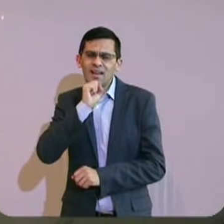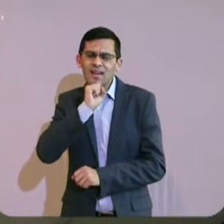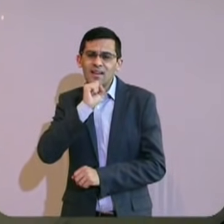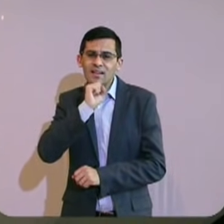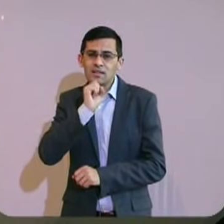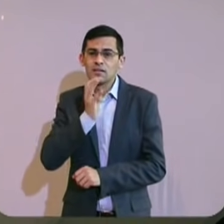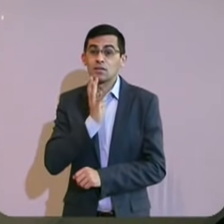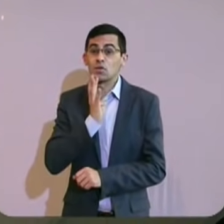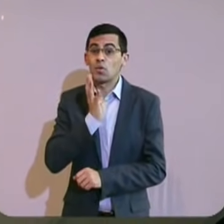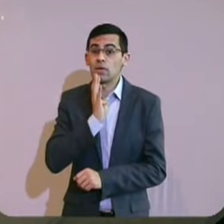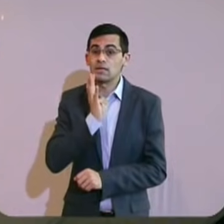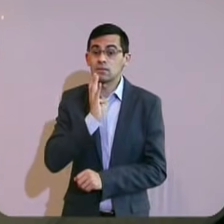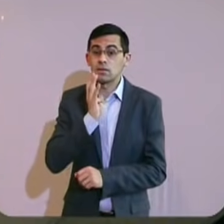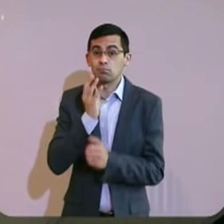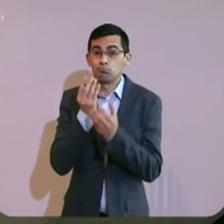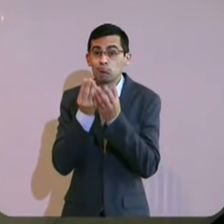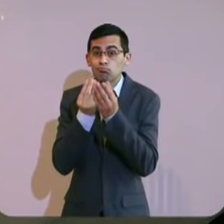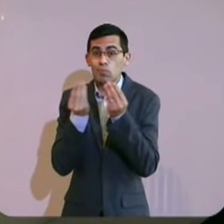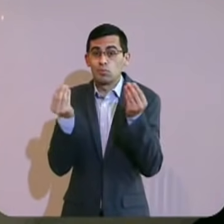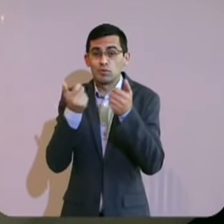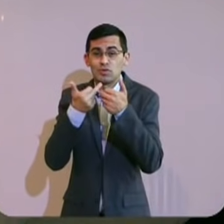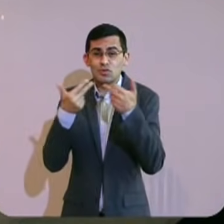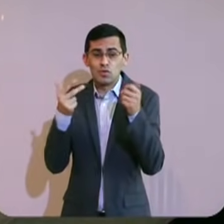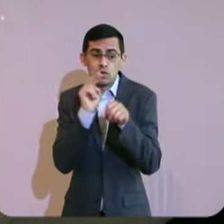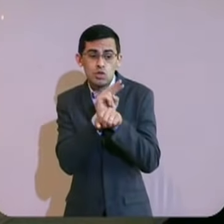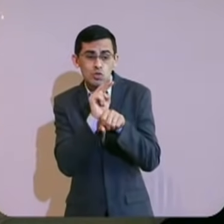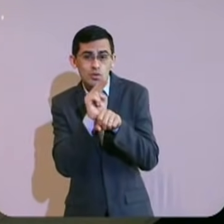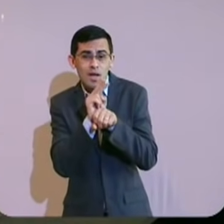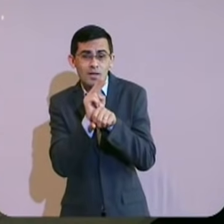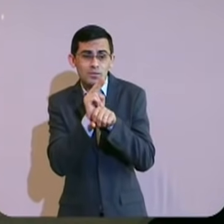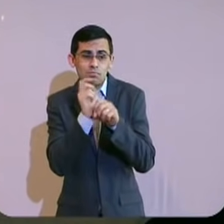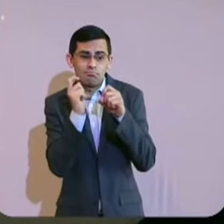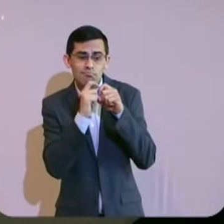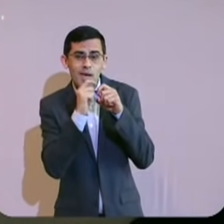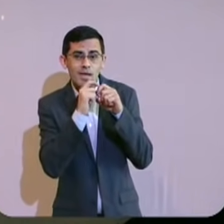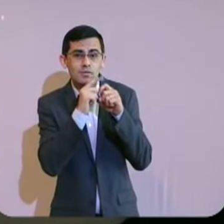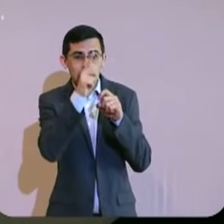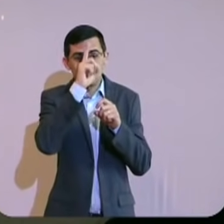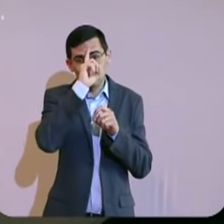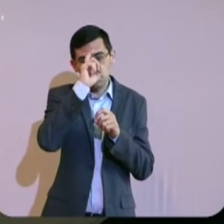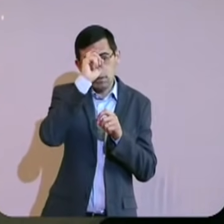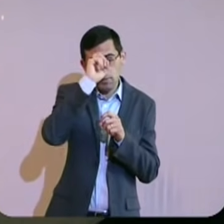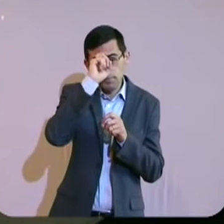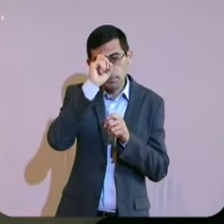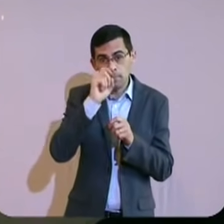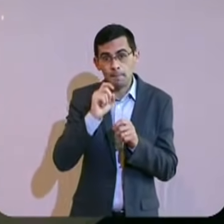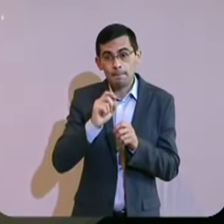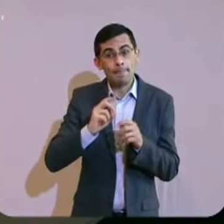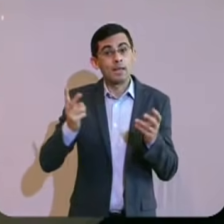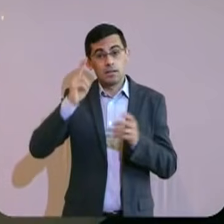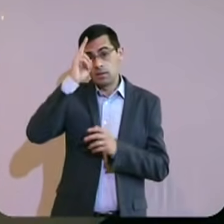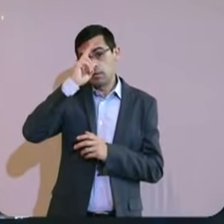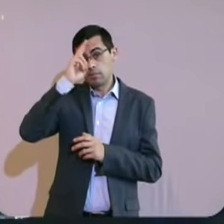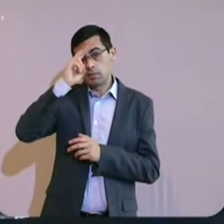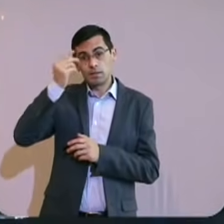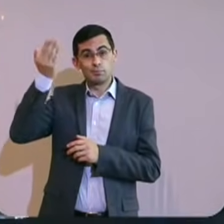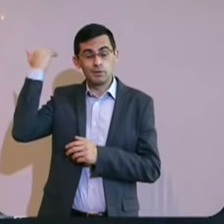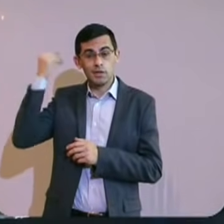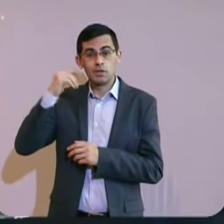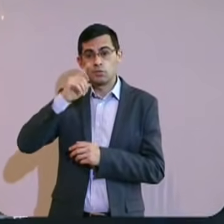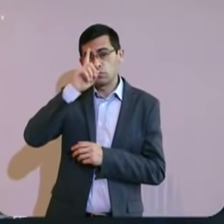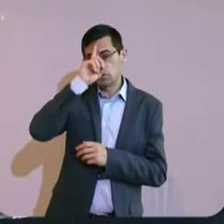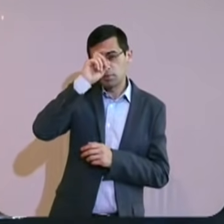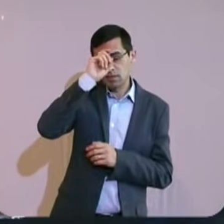que conhecia muito, né? De cuidados médicos naquele hospital. Tem que lembrar que o hospital naquele tempo era quase